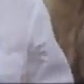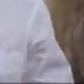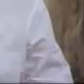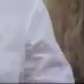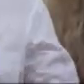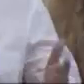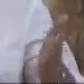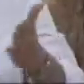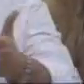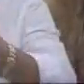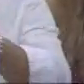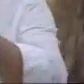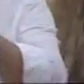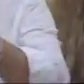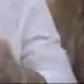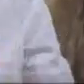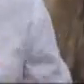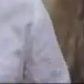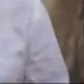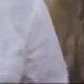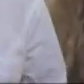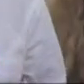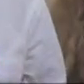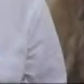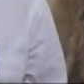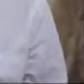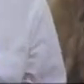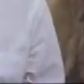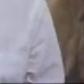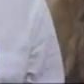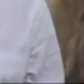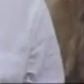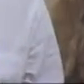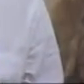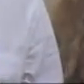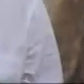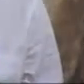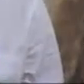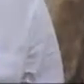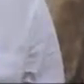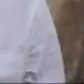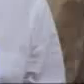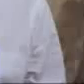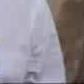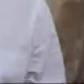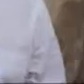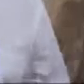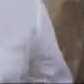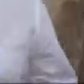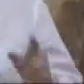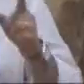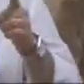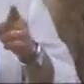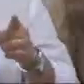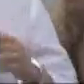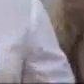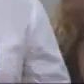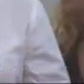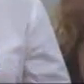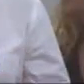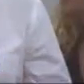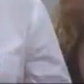Orlanda, que é a Orlanda Griso, a mesma da creche que existe aqui em nossa cidade. E ali, a